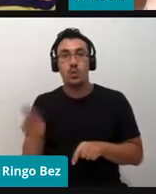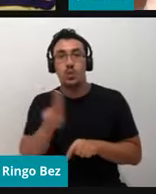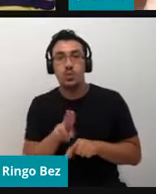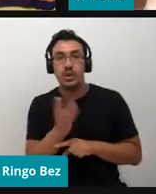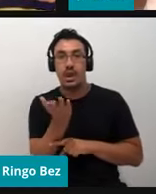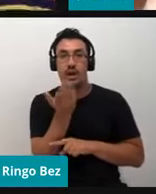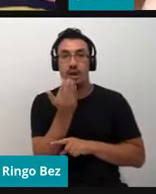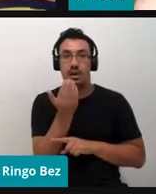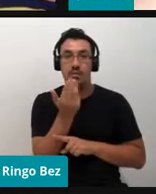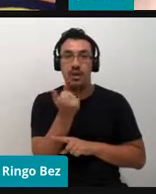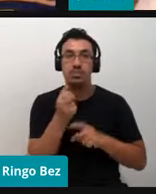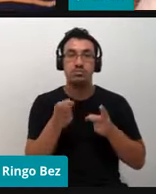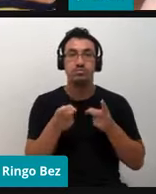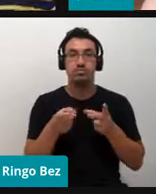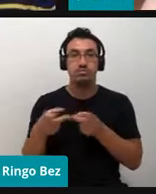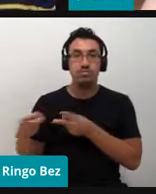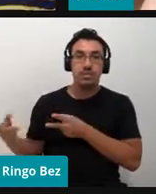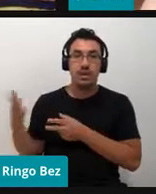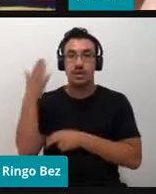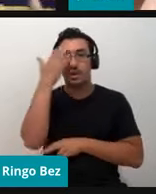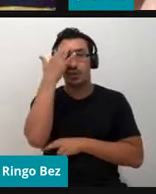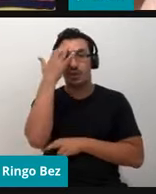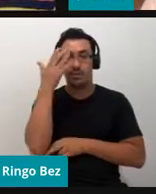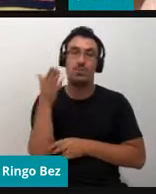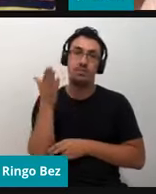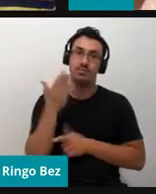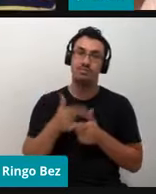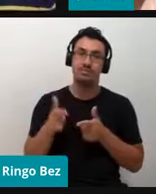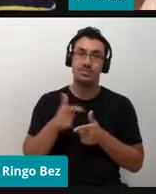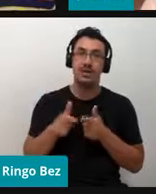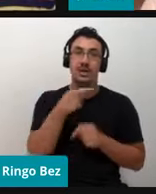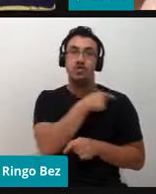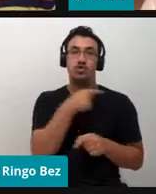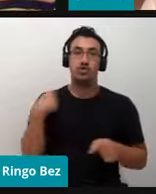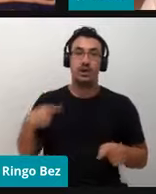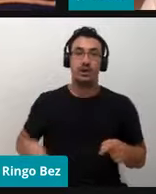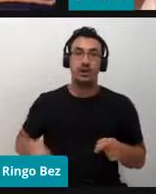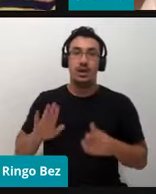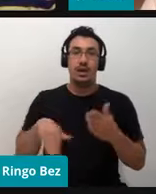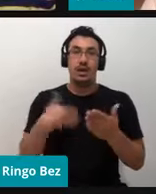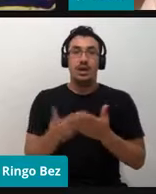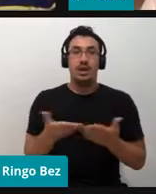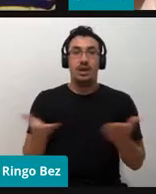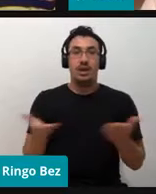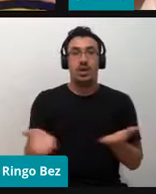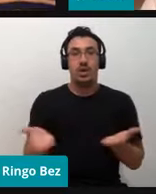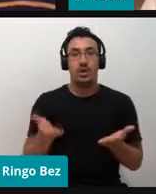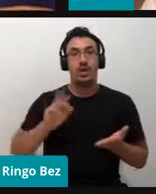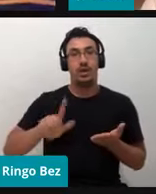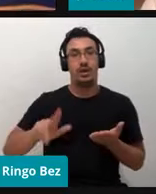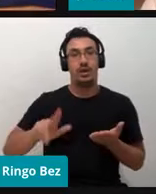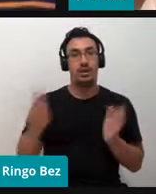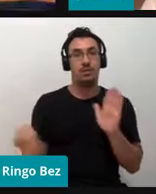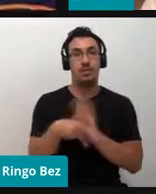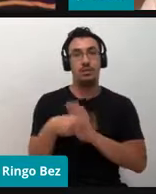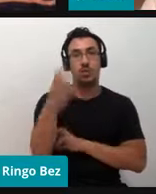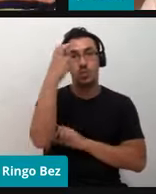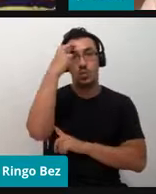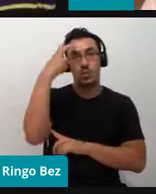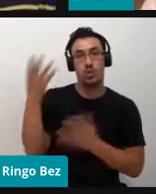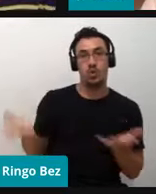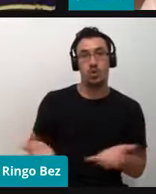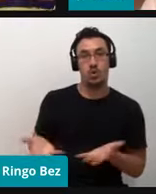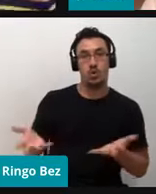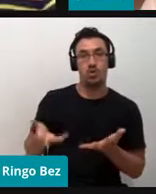alimento, né, que é uma coisa que na China existe ainda, apesar de não ser a cultura hoje na China,